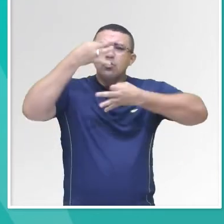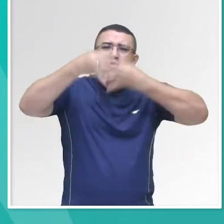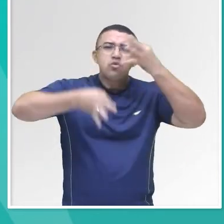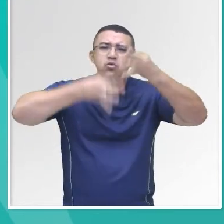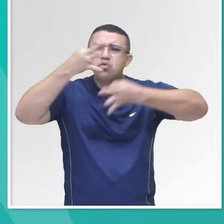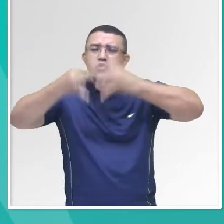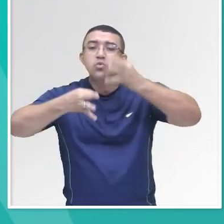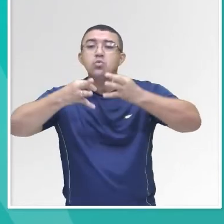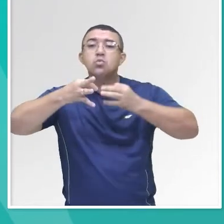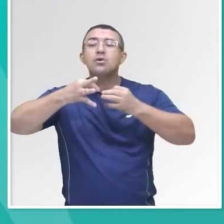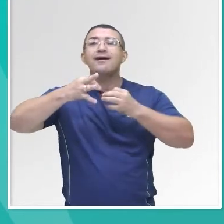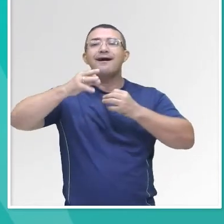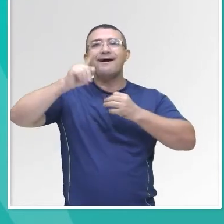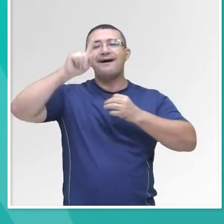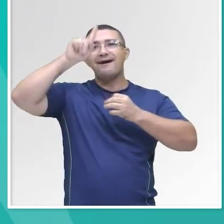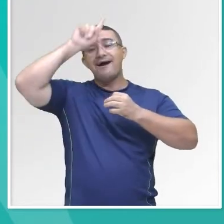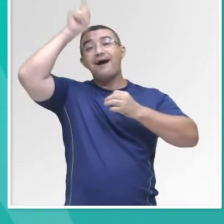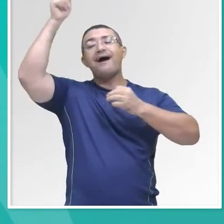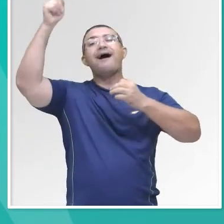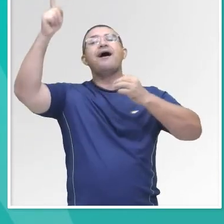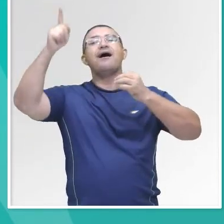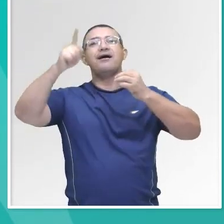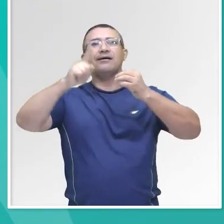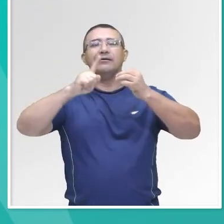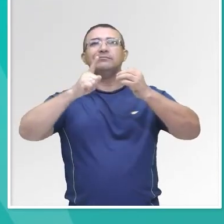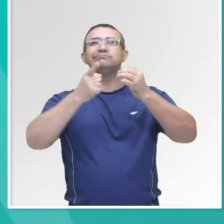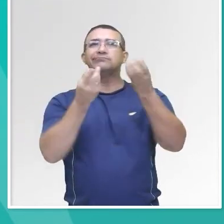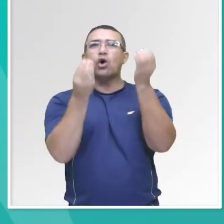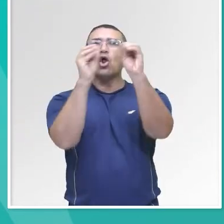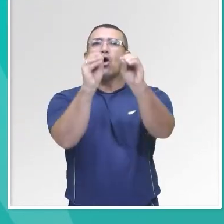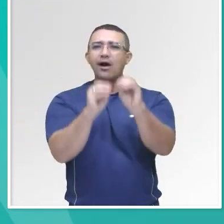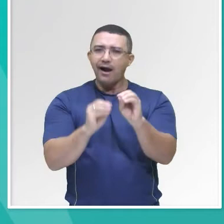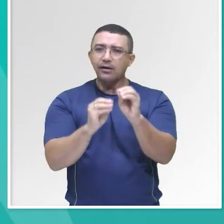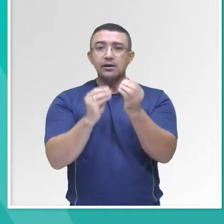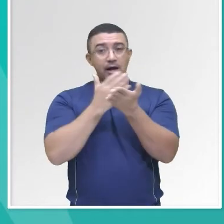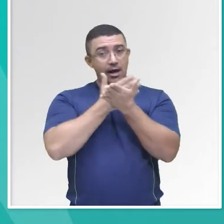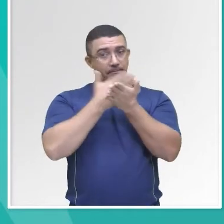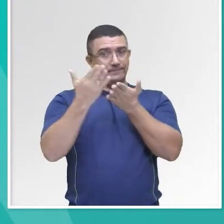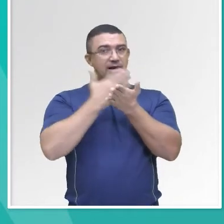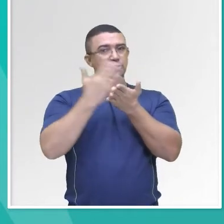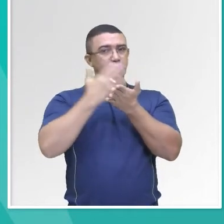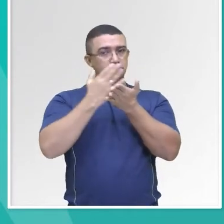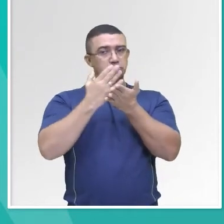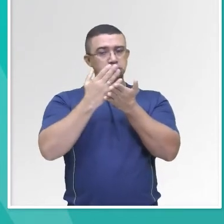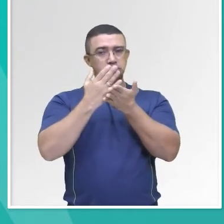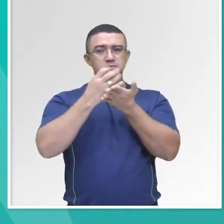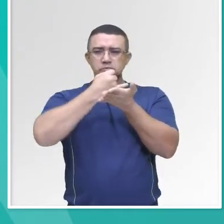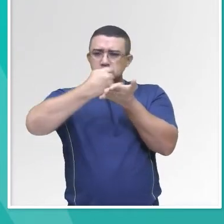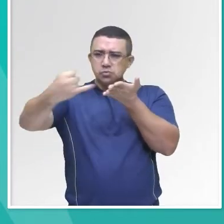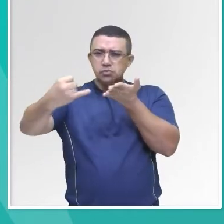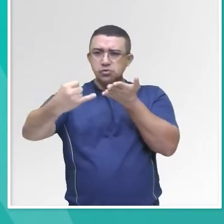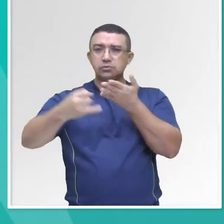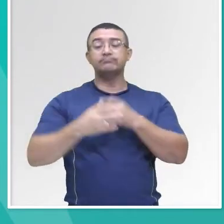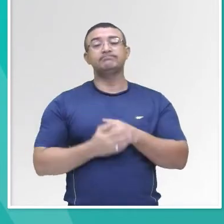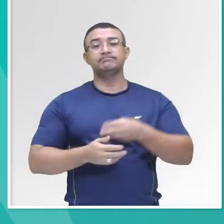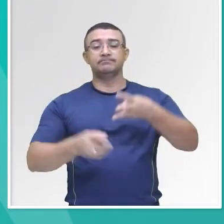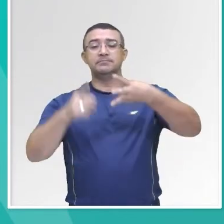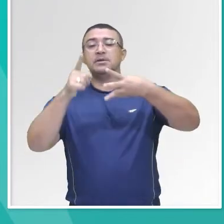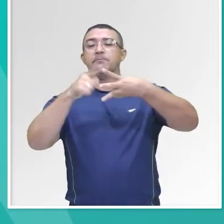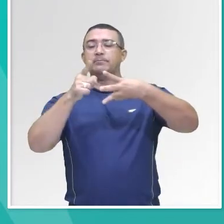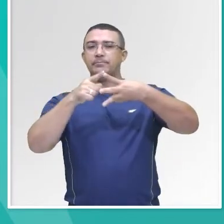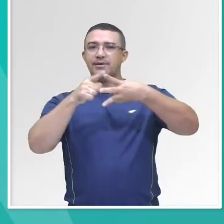a partir desta introdução. Eu posso criar um primeiro parágrafo com um argumento que vai